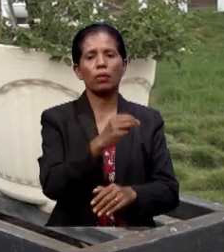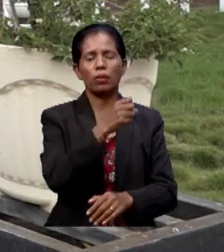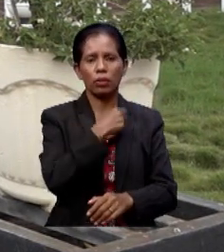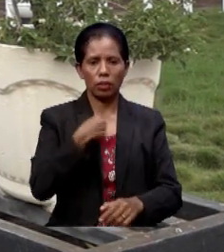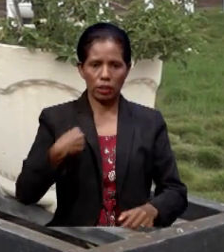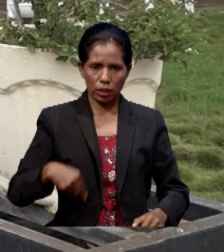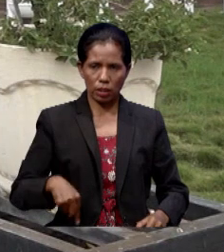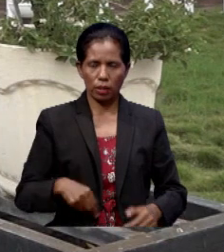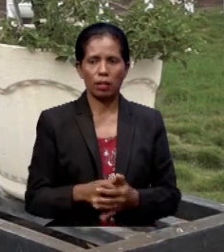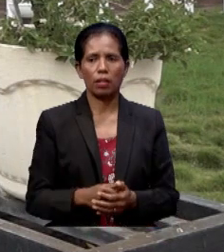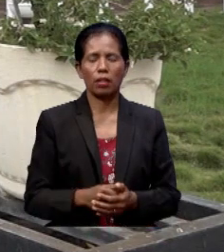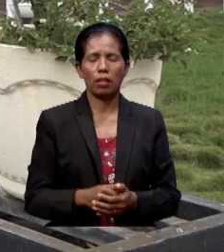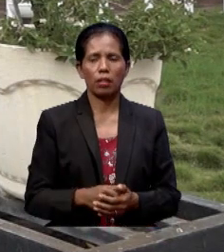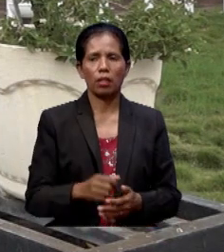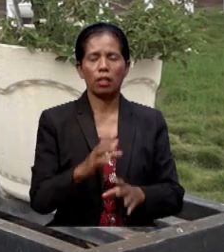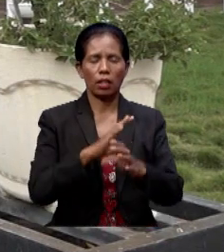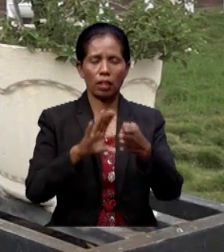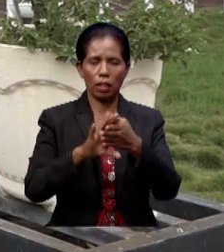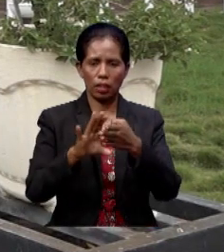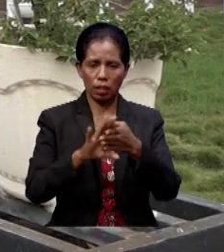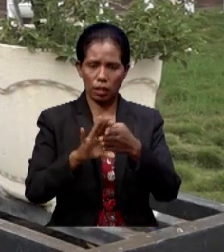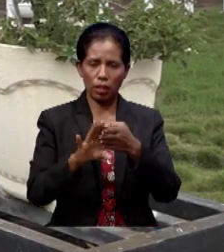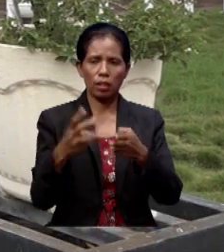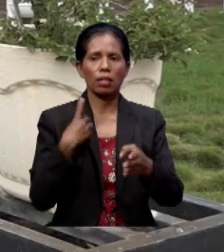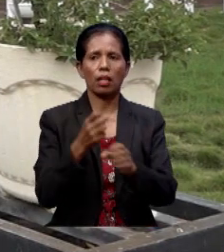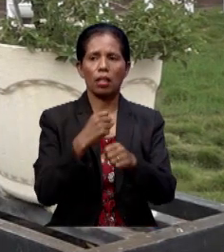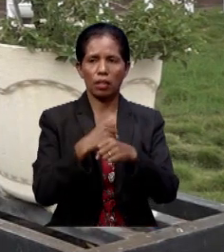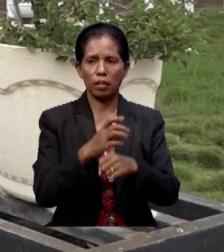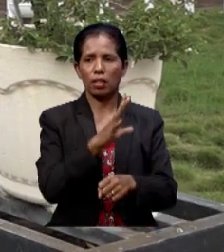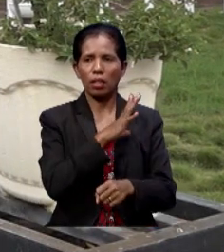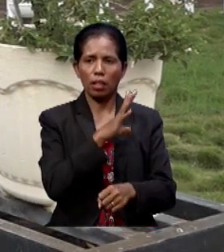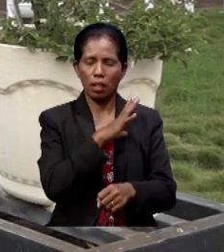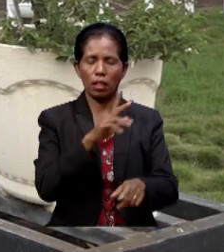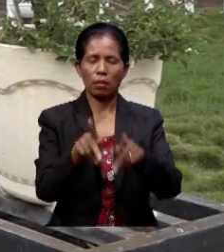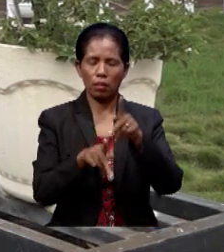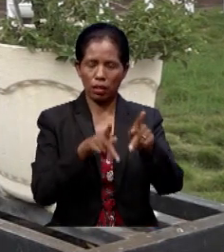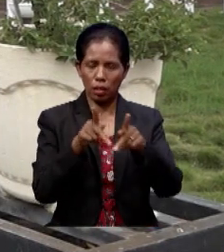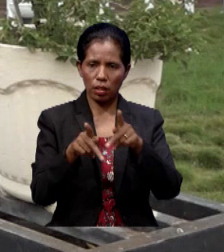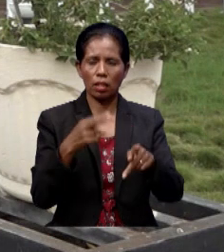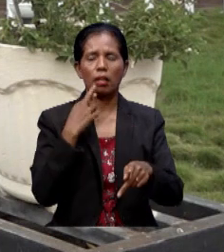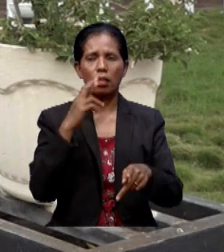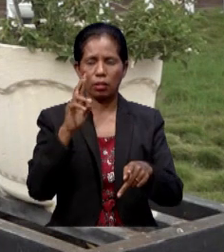Então, pedido sira ita halo, or sira ba hanba, ita hein ema ne resposta husi ema, quando sira